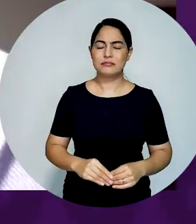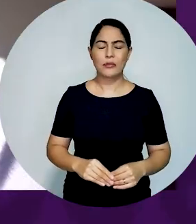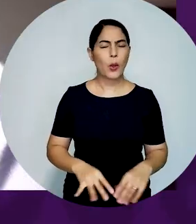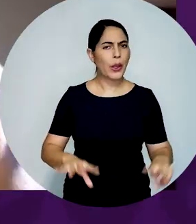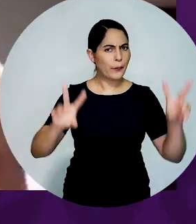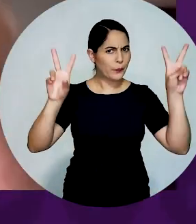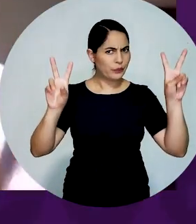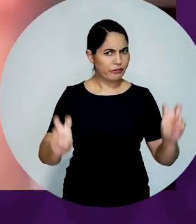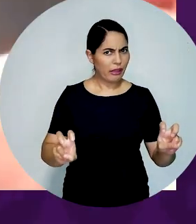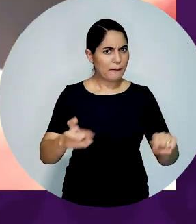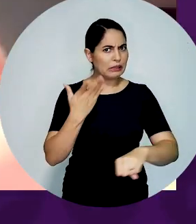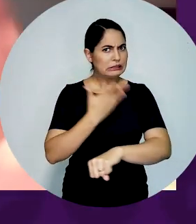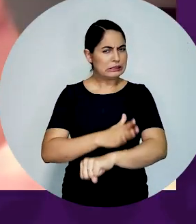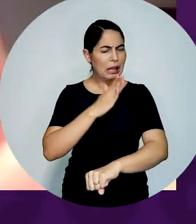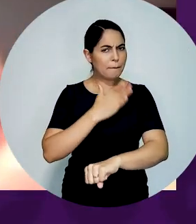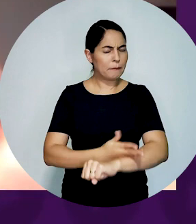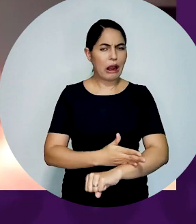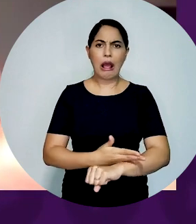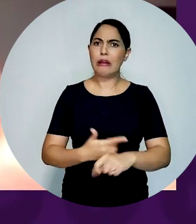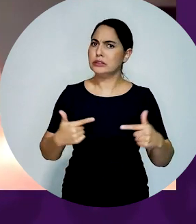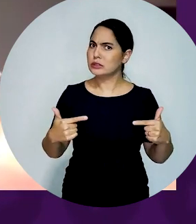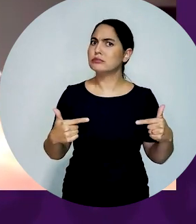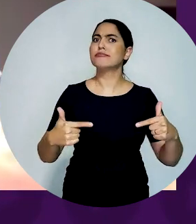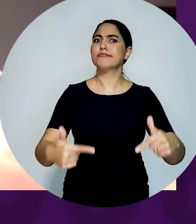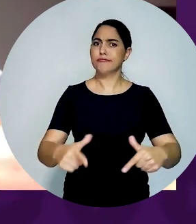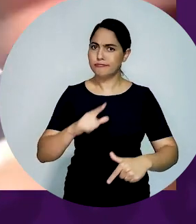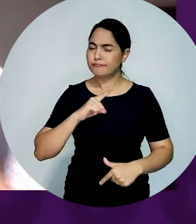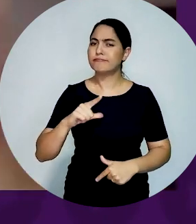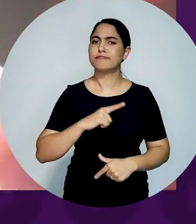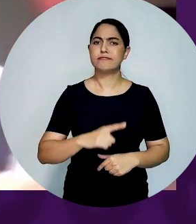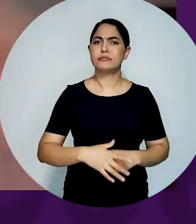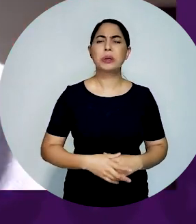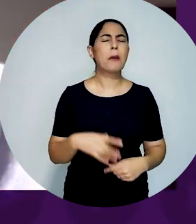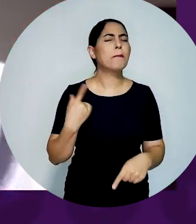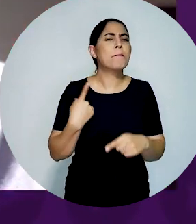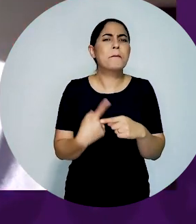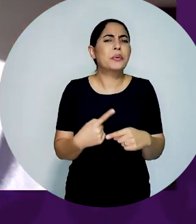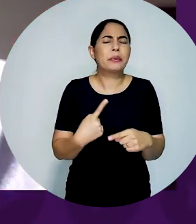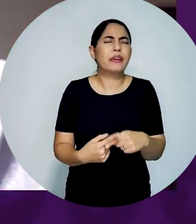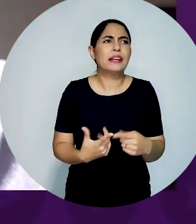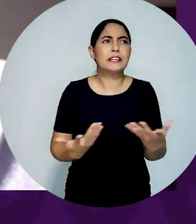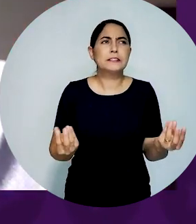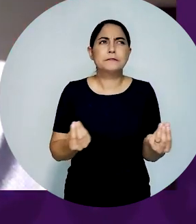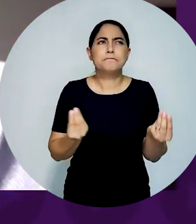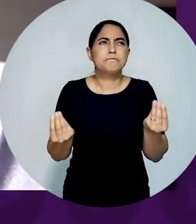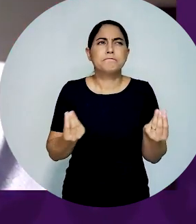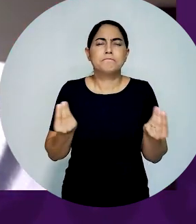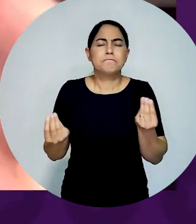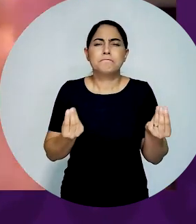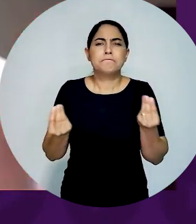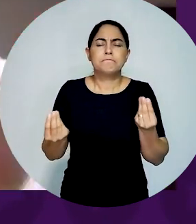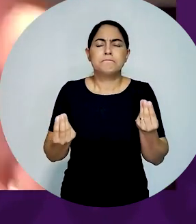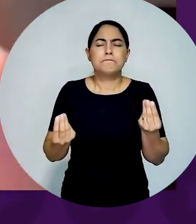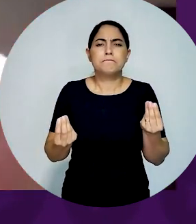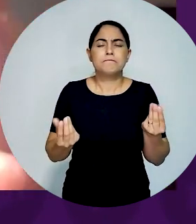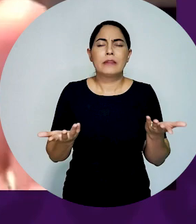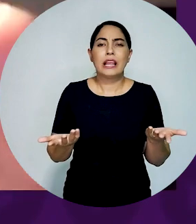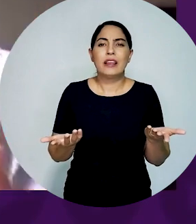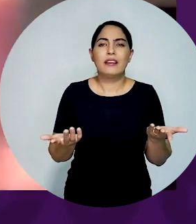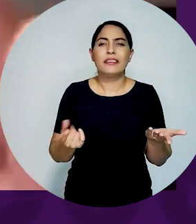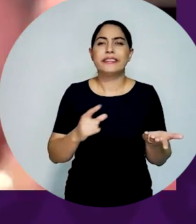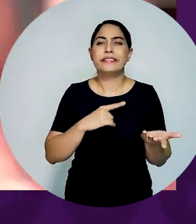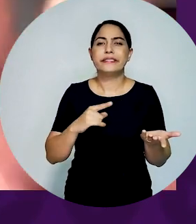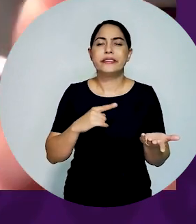É um tema subdimensionado na prática, né? Subdimensionado porque como ele fica, vamos colocar